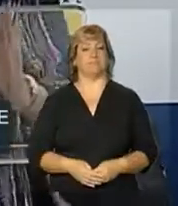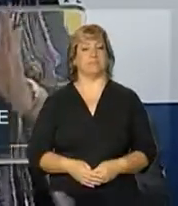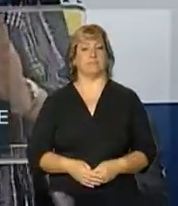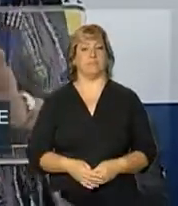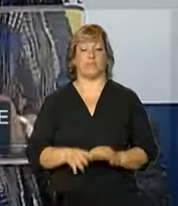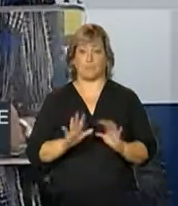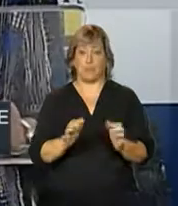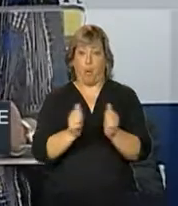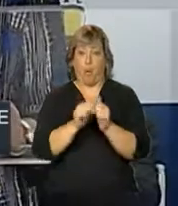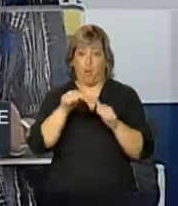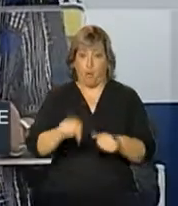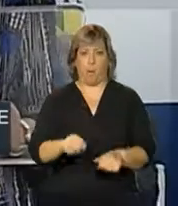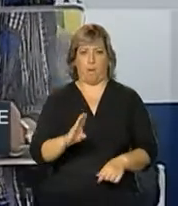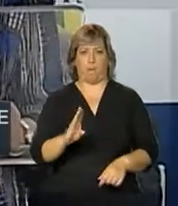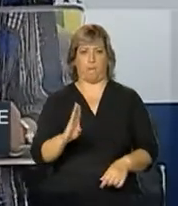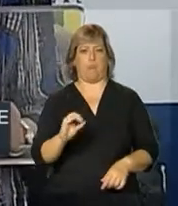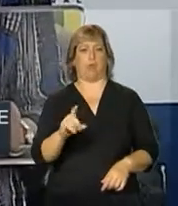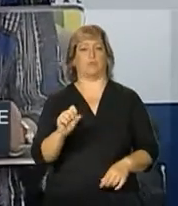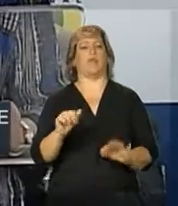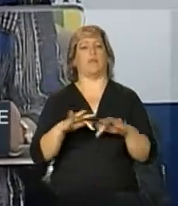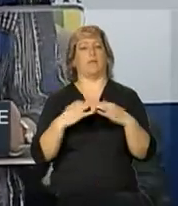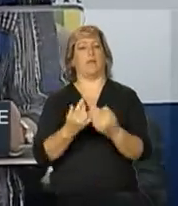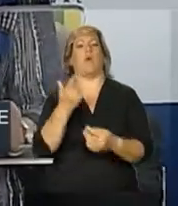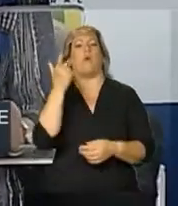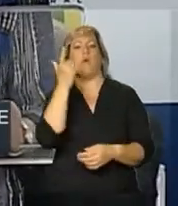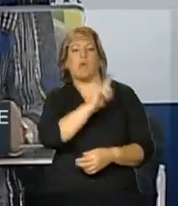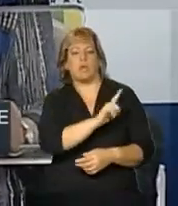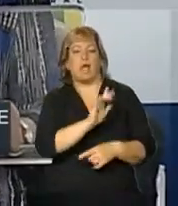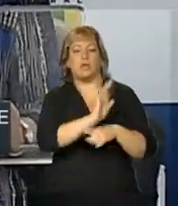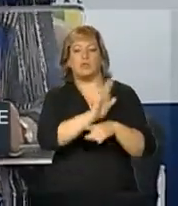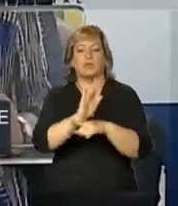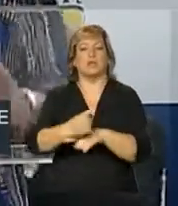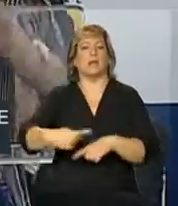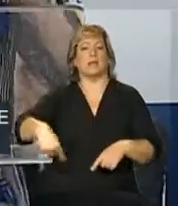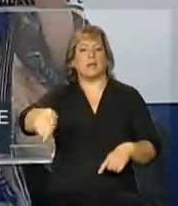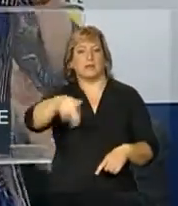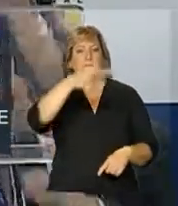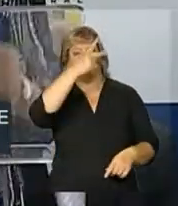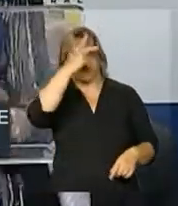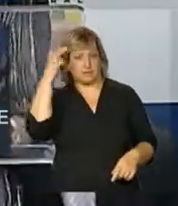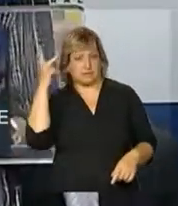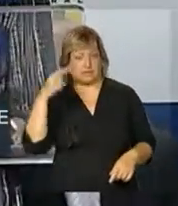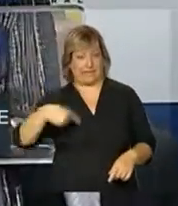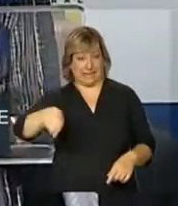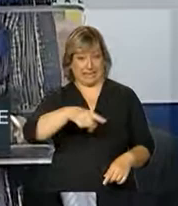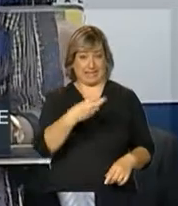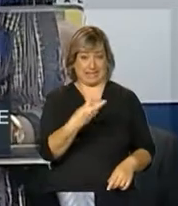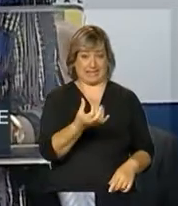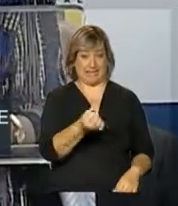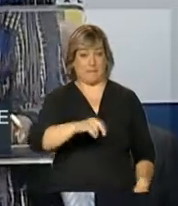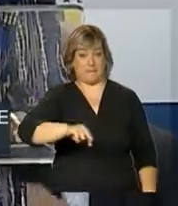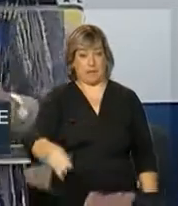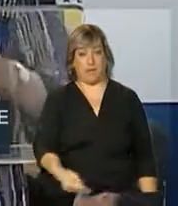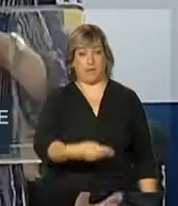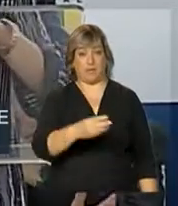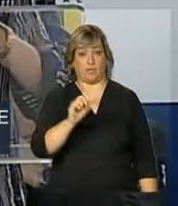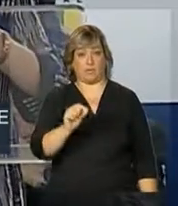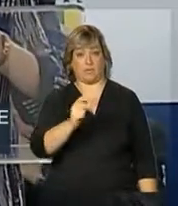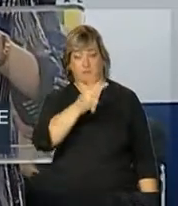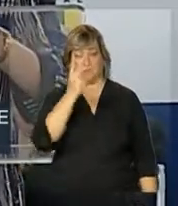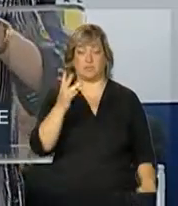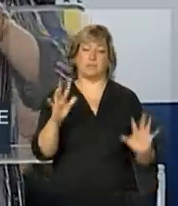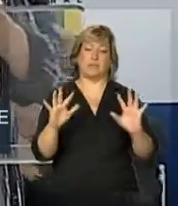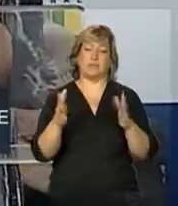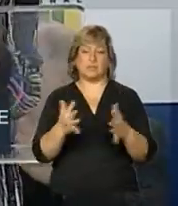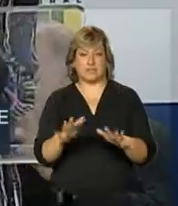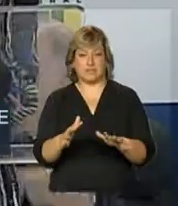Com ele, nós conseguimos tirar da extrema pobreza, desses 36 milhões, em